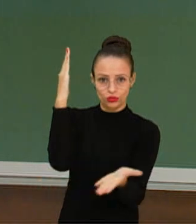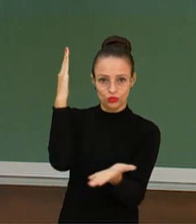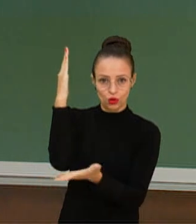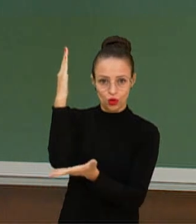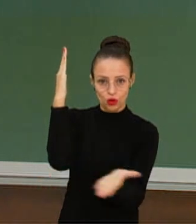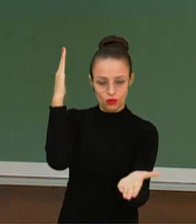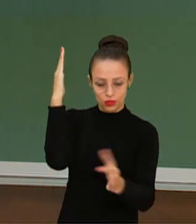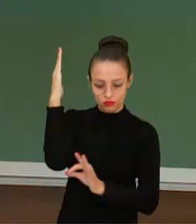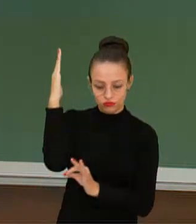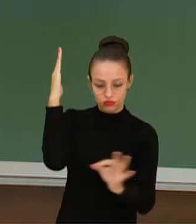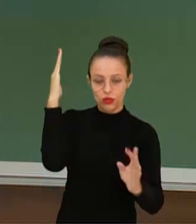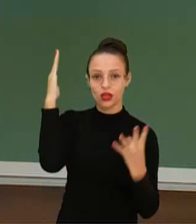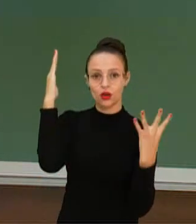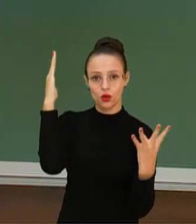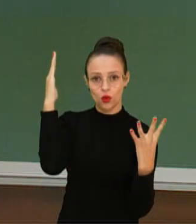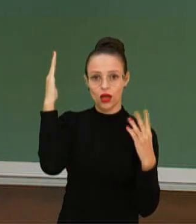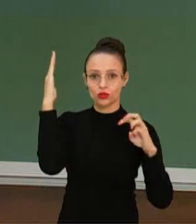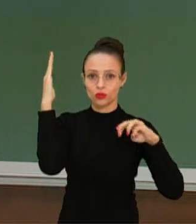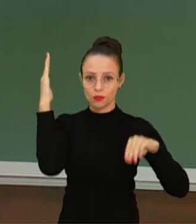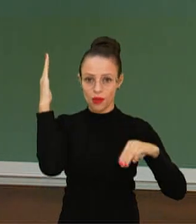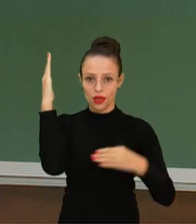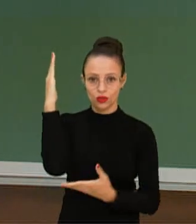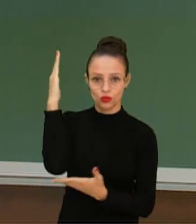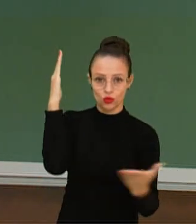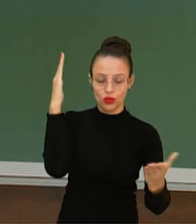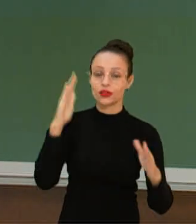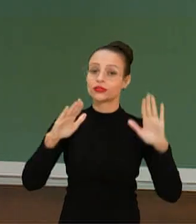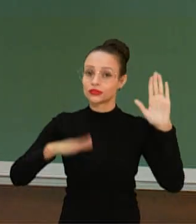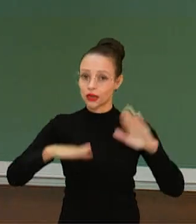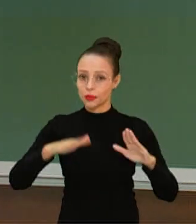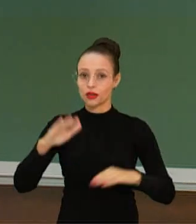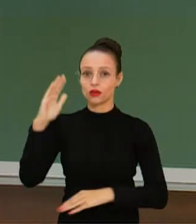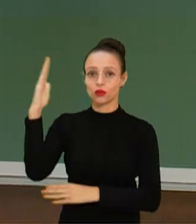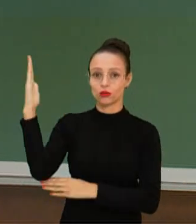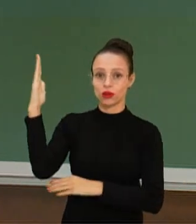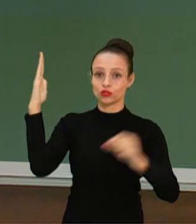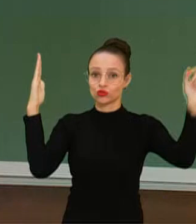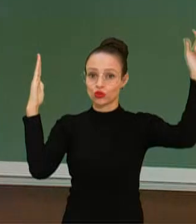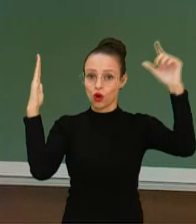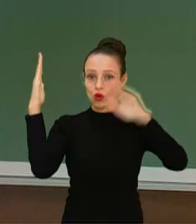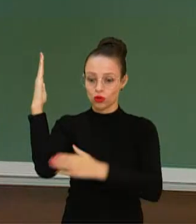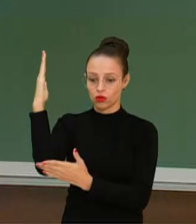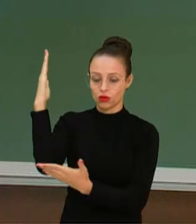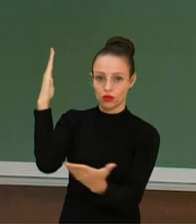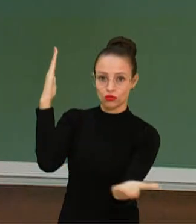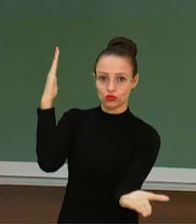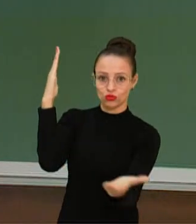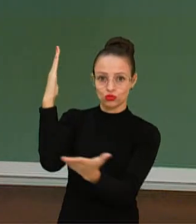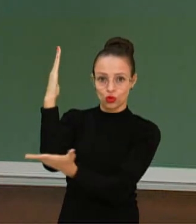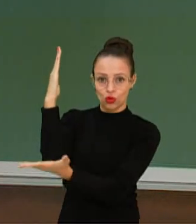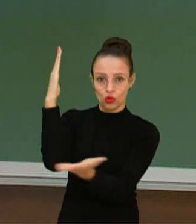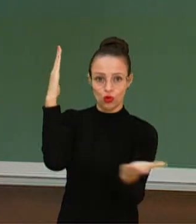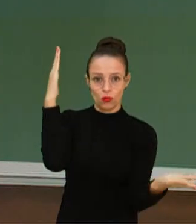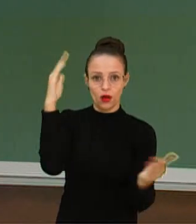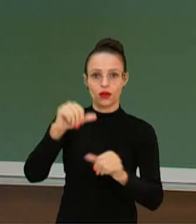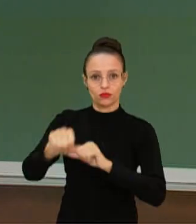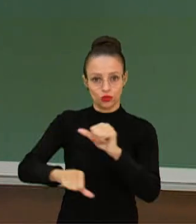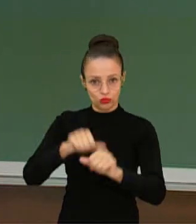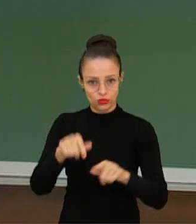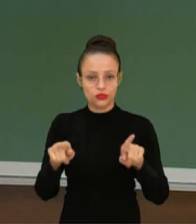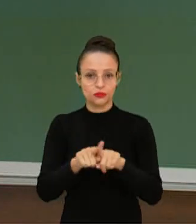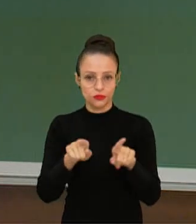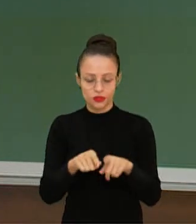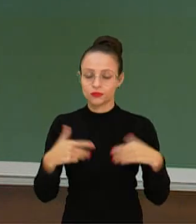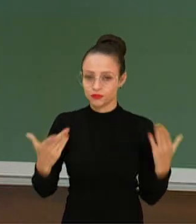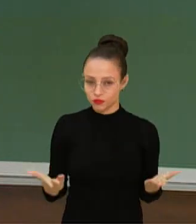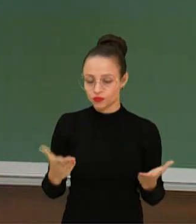sombra de 4,5 metros. Você sabe que dependendo da posição do sol, o tamanho da sombra no chão, ela